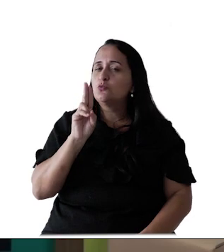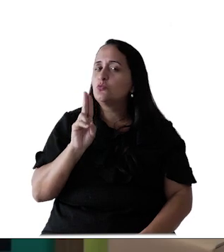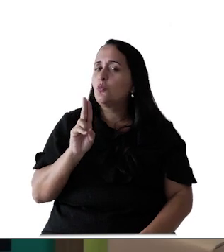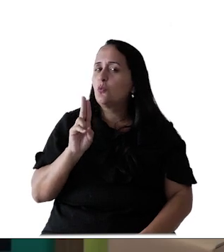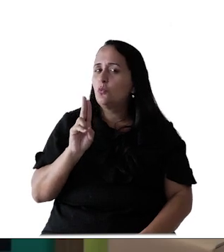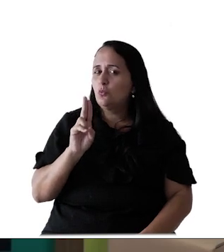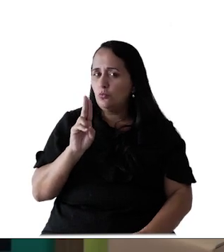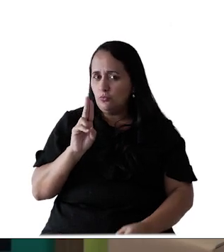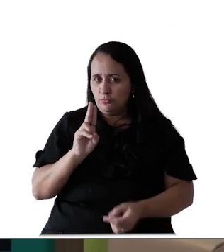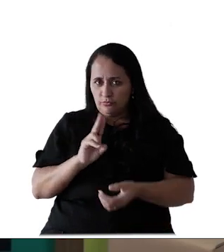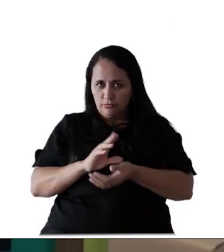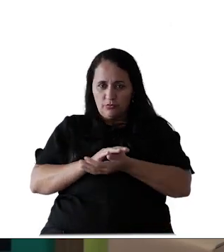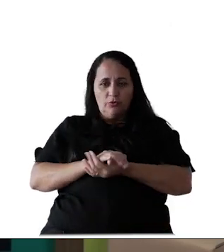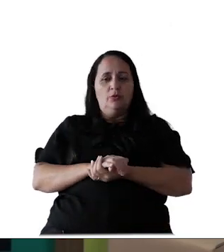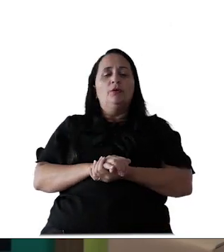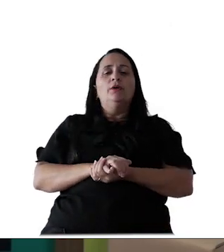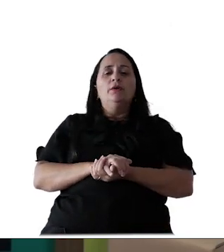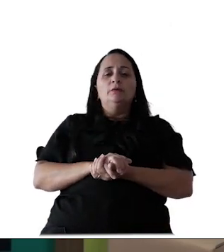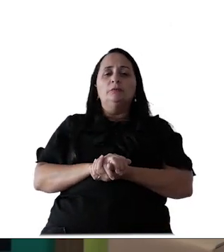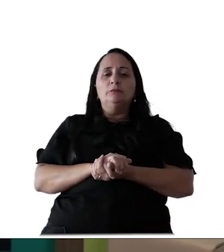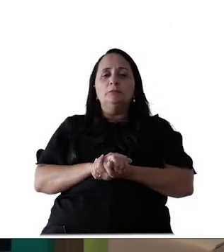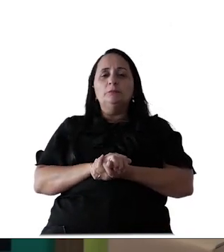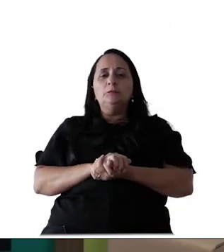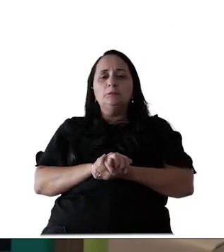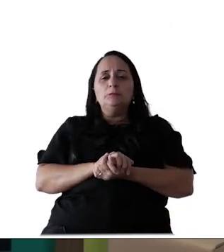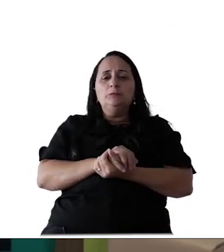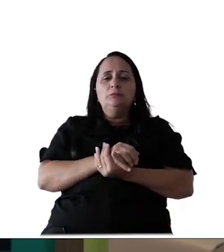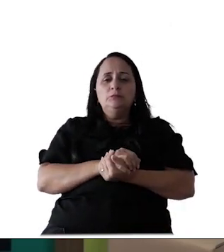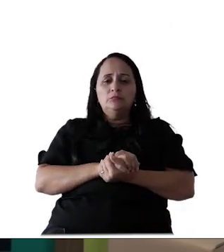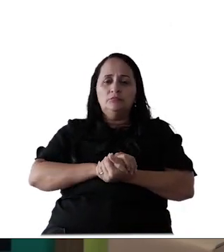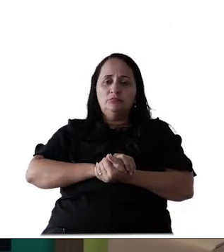adequadamente, é estou,